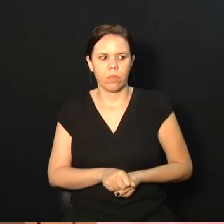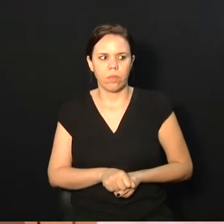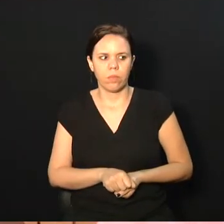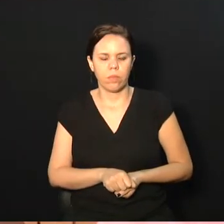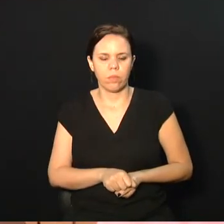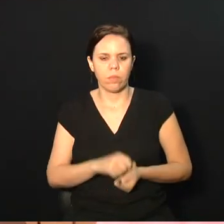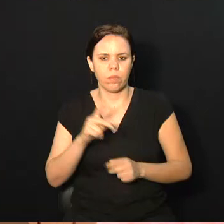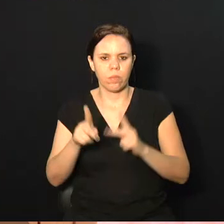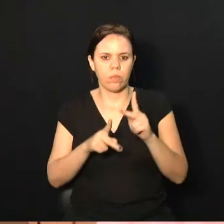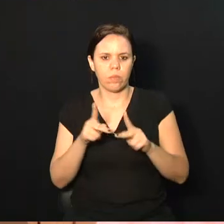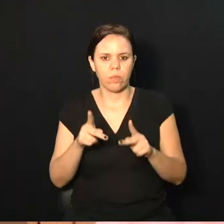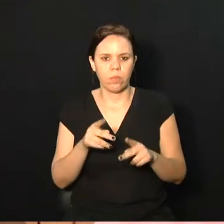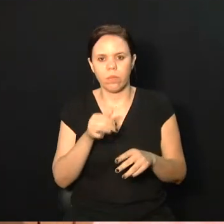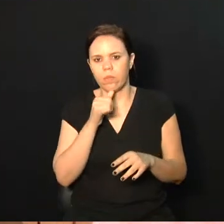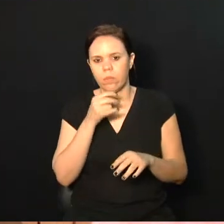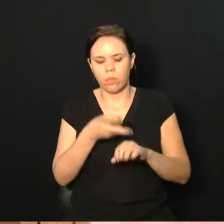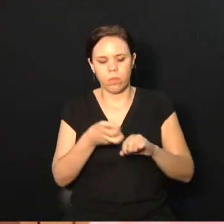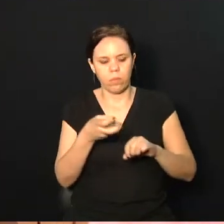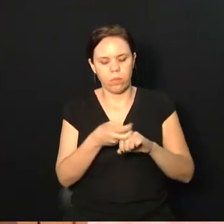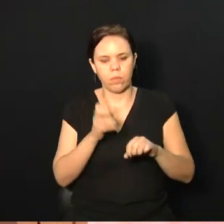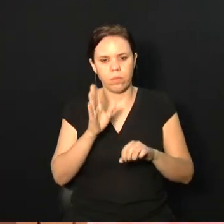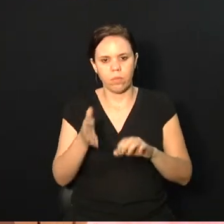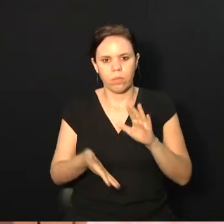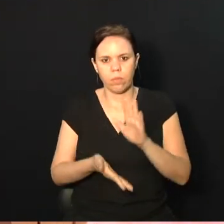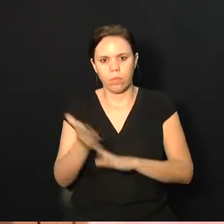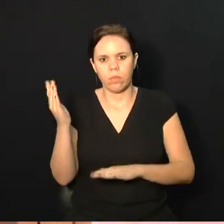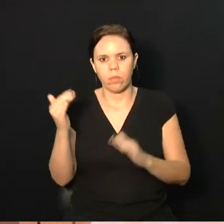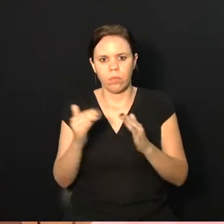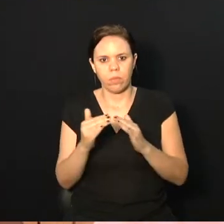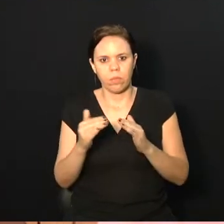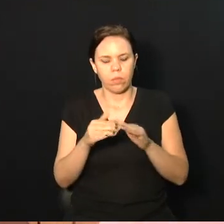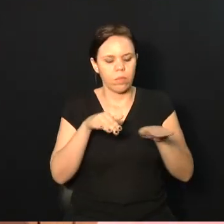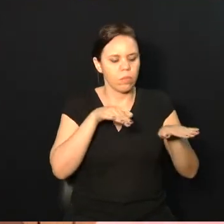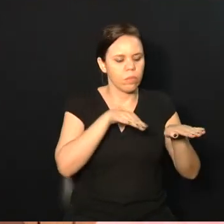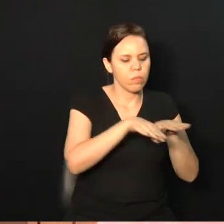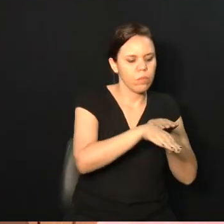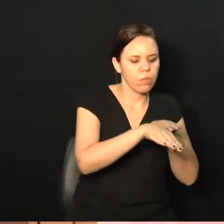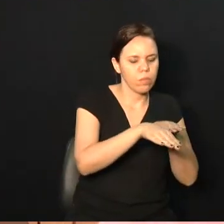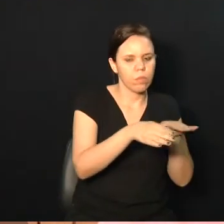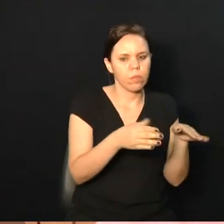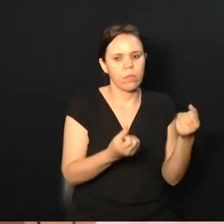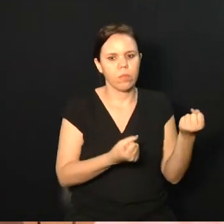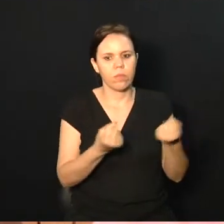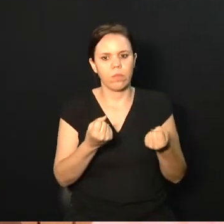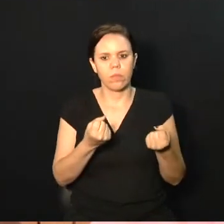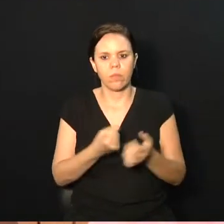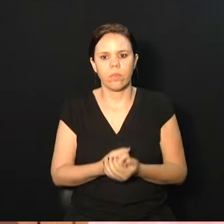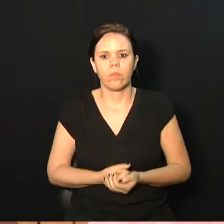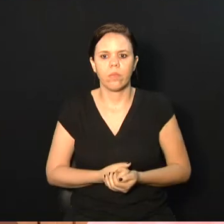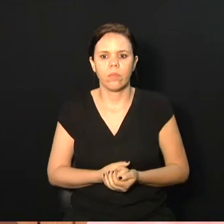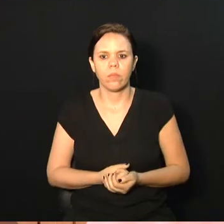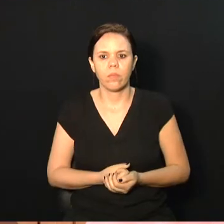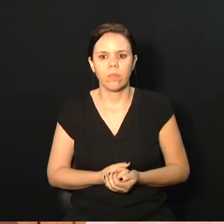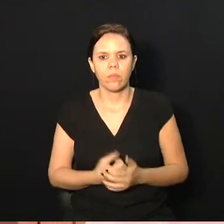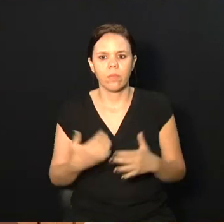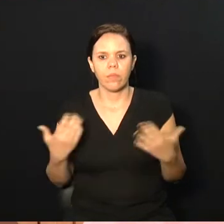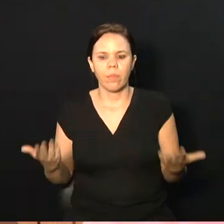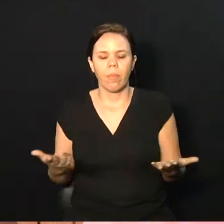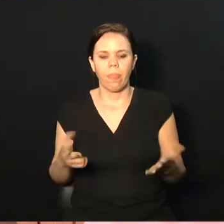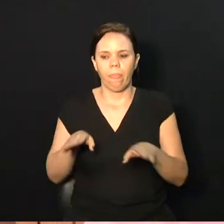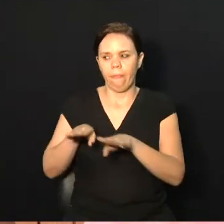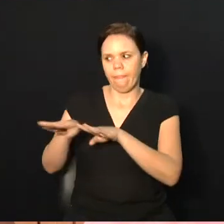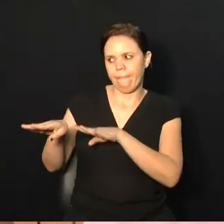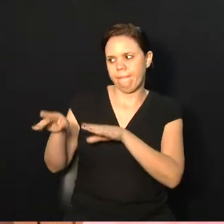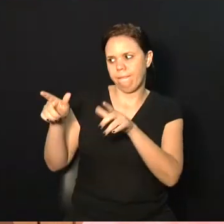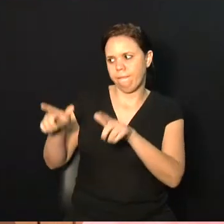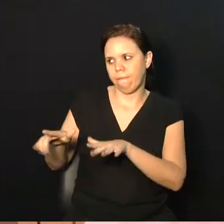onde as pessoas, por exemplo, via aplicativo já saem de casa sabendo onde elas iriam estacionar, né? Então, aquele trânsito que